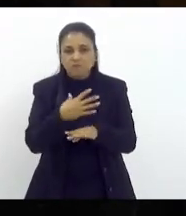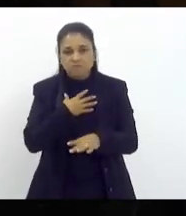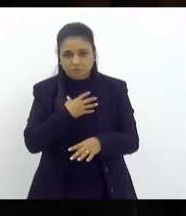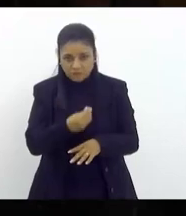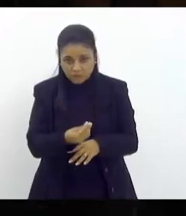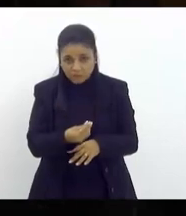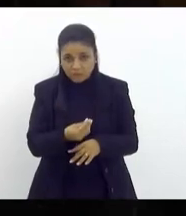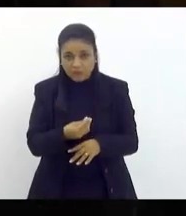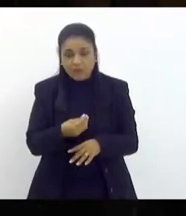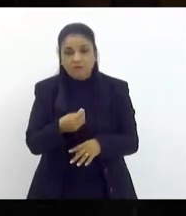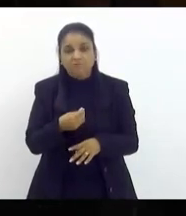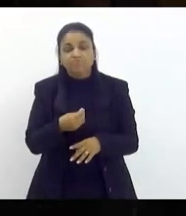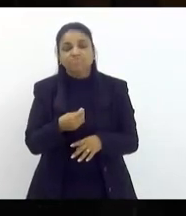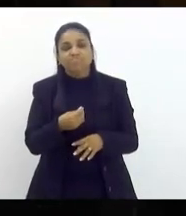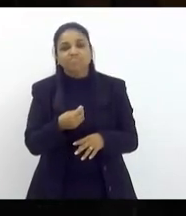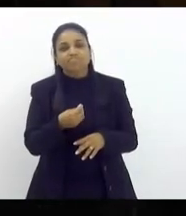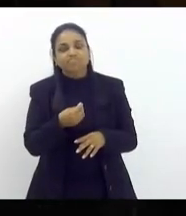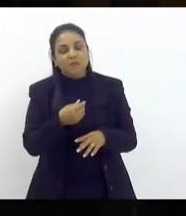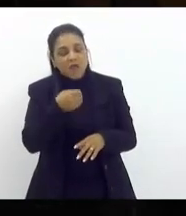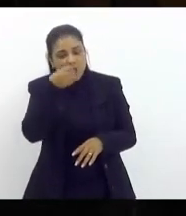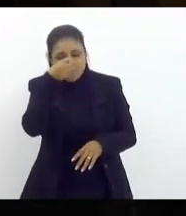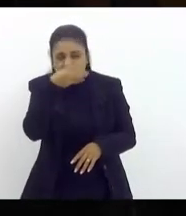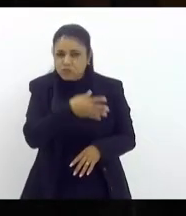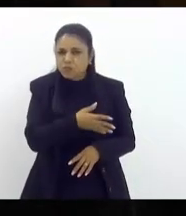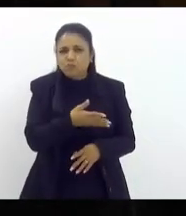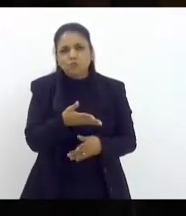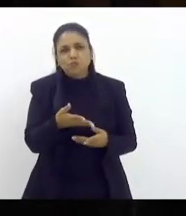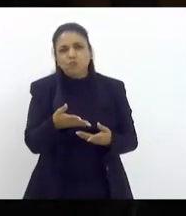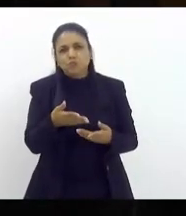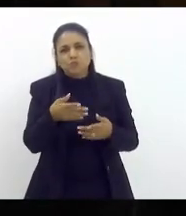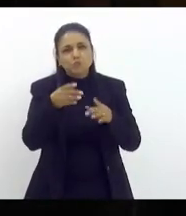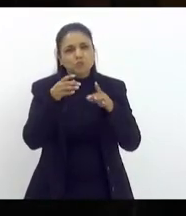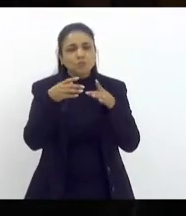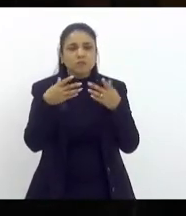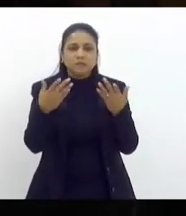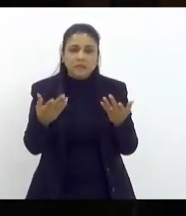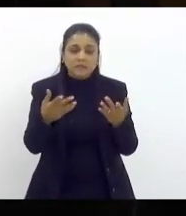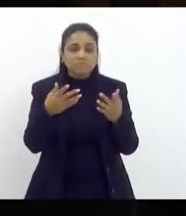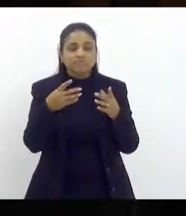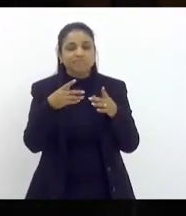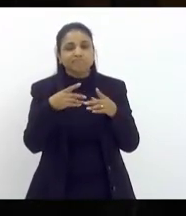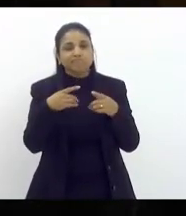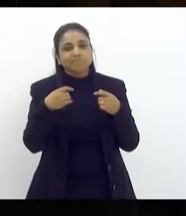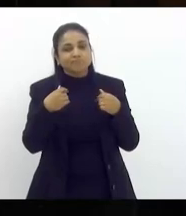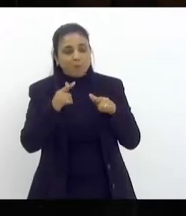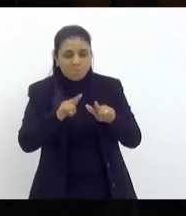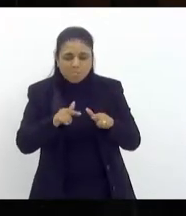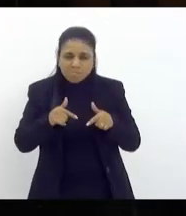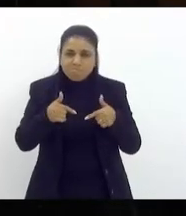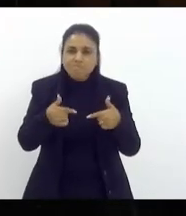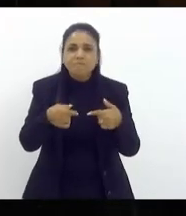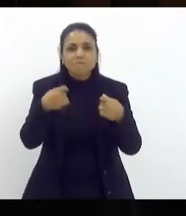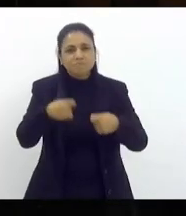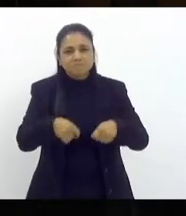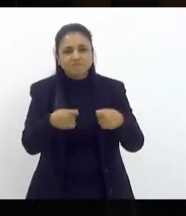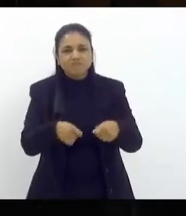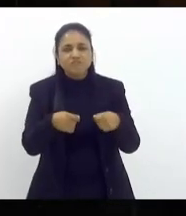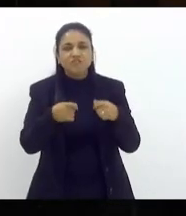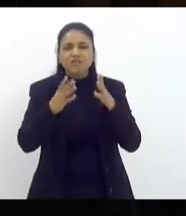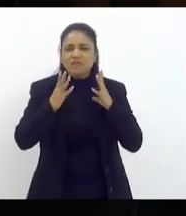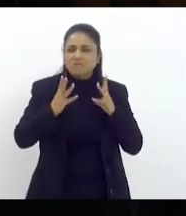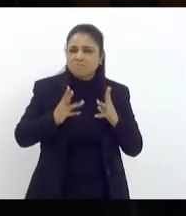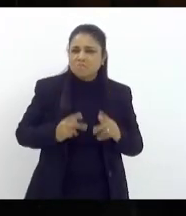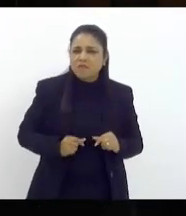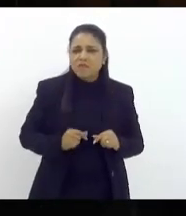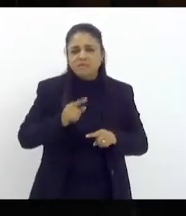uma situação completamente absurda em especial diante das necessidades higiênicas dessa